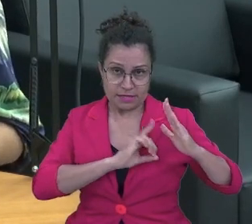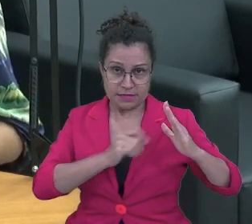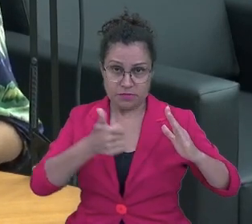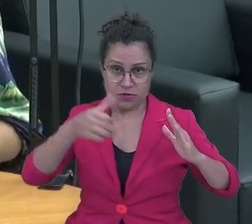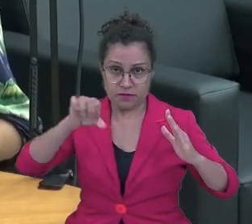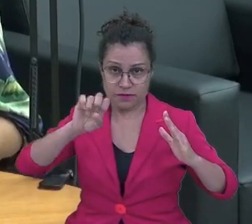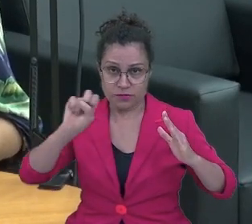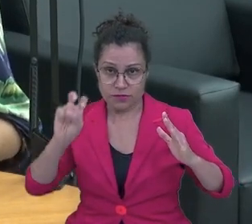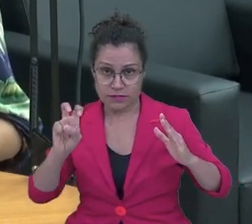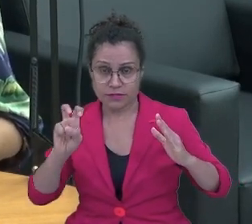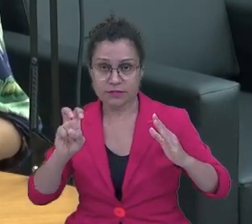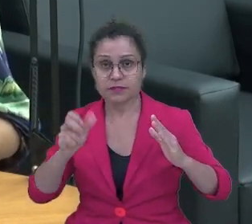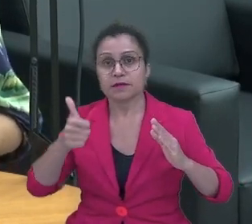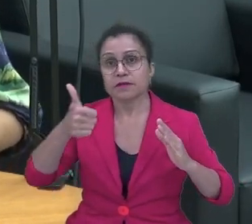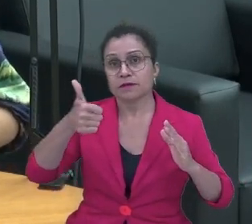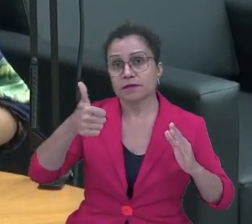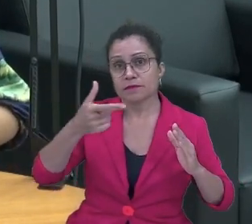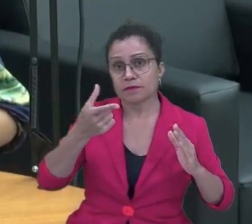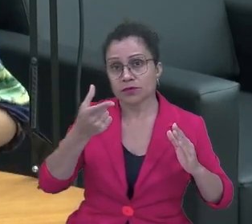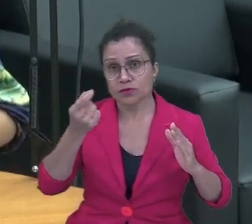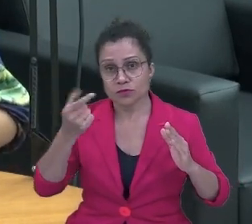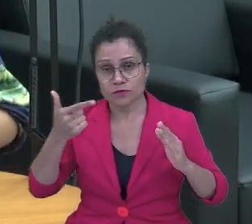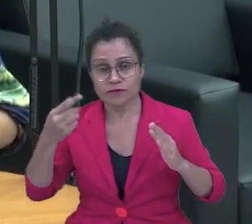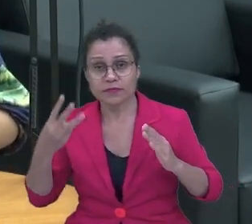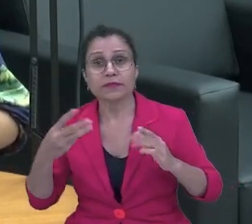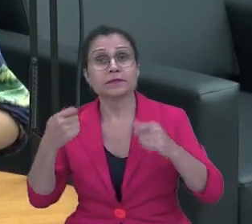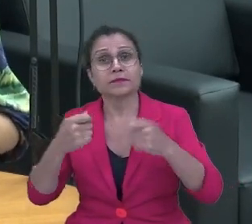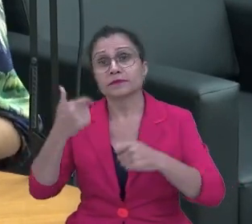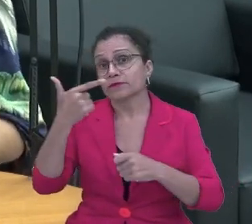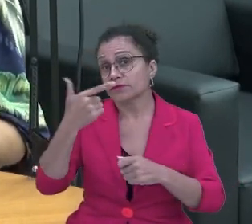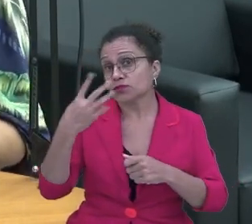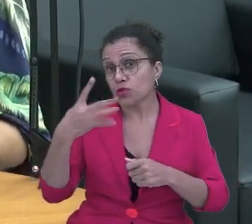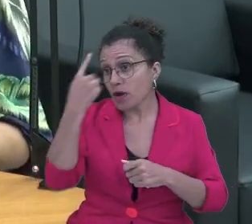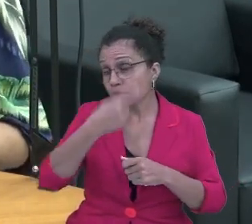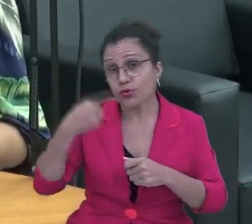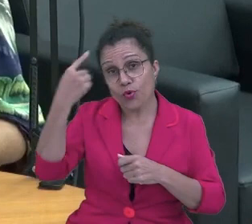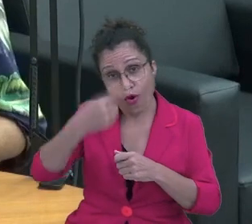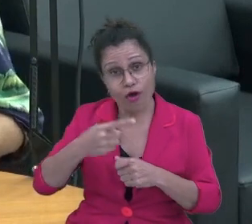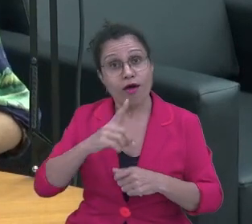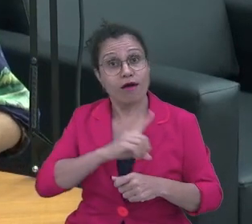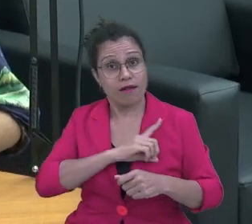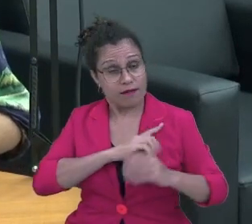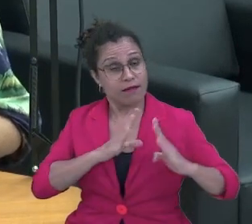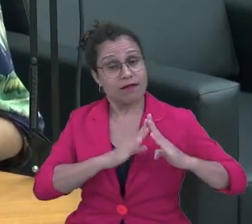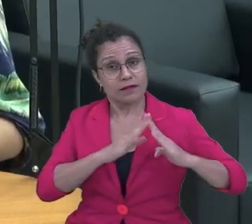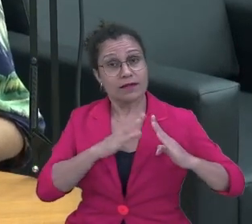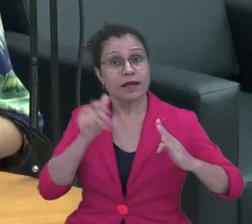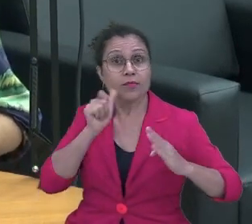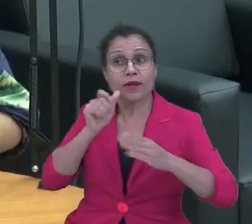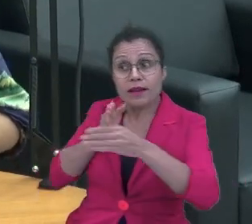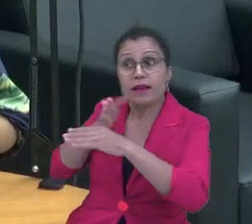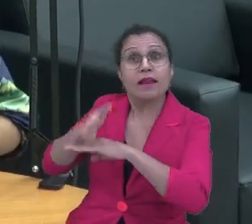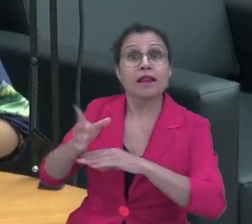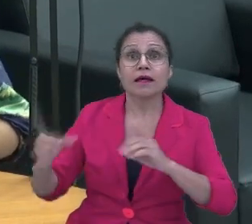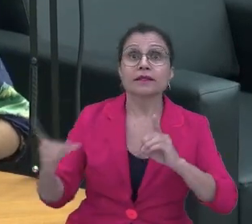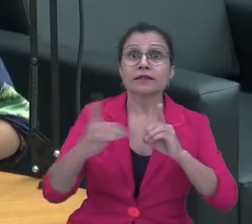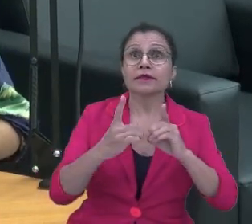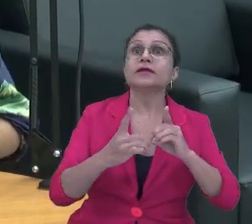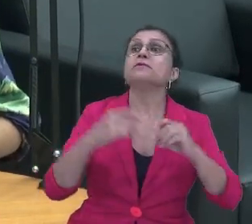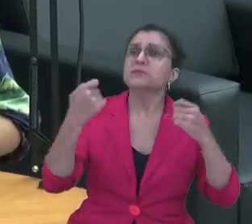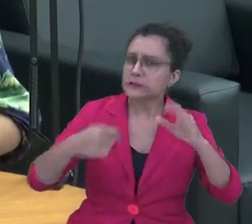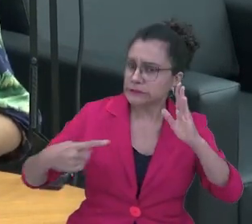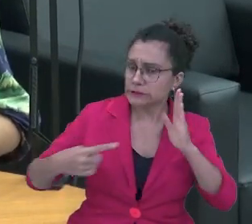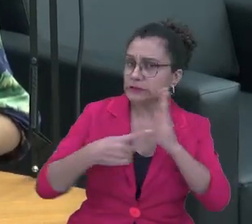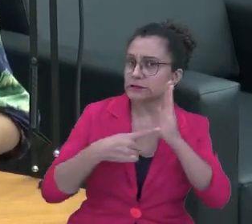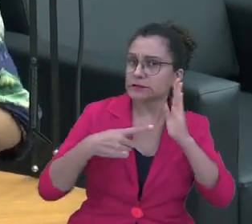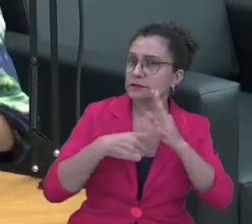em 2023 é a primeira delegacia 24 horas. Para que ela possa ir realmente lá e ser atendida, e tem que denunciar